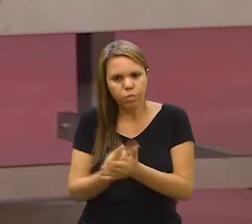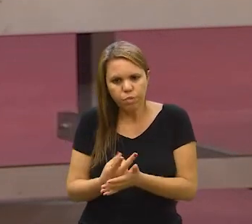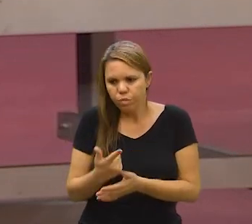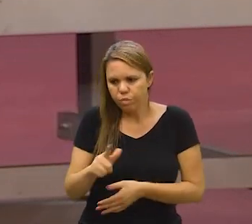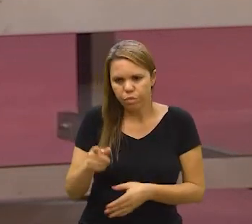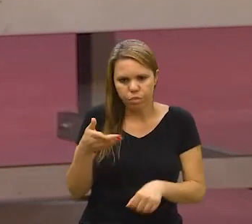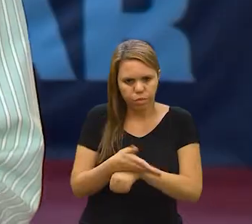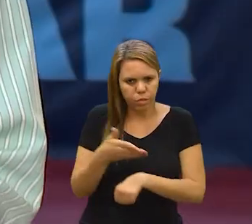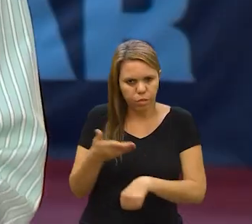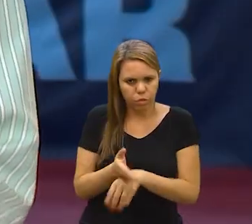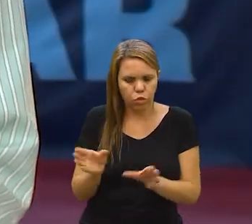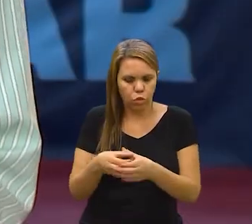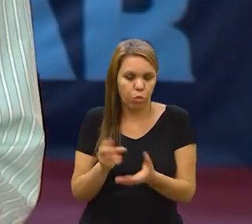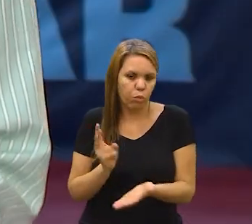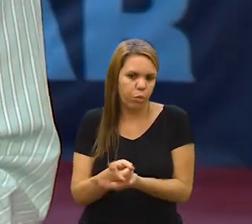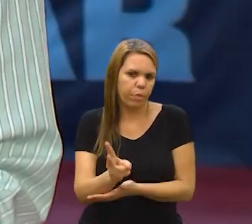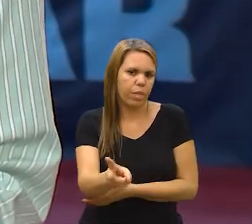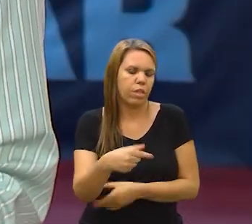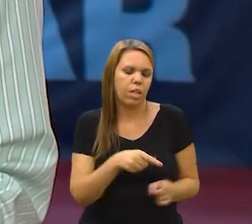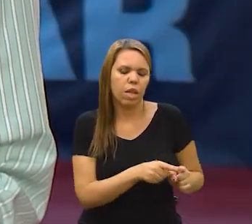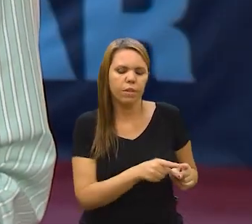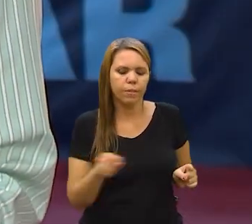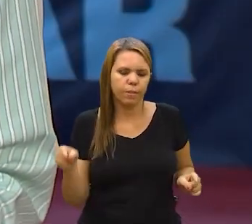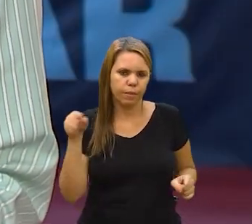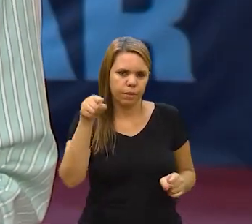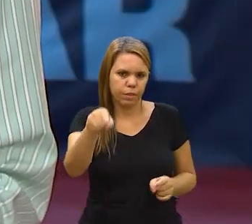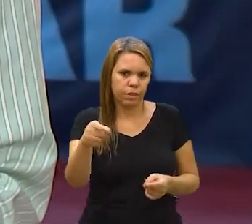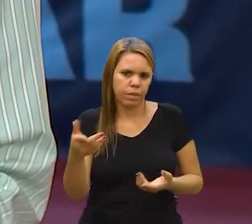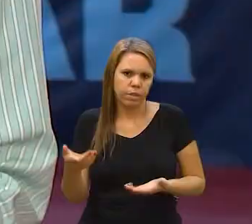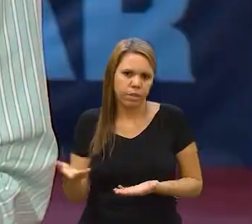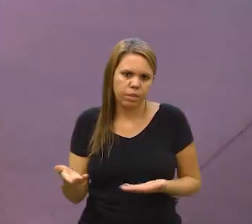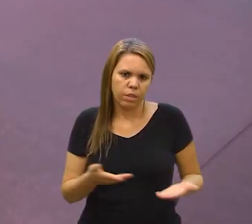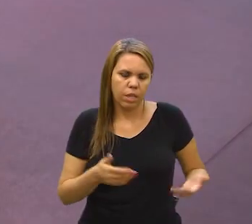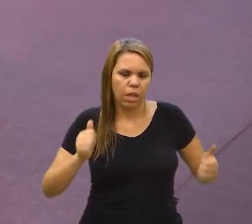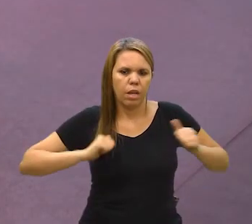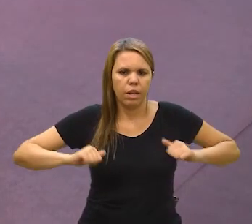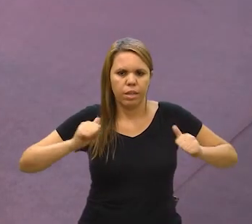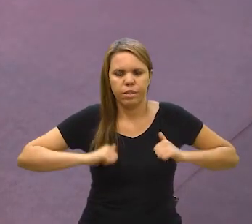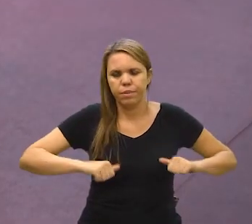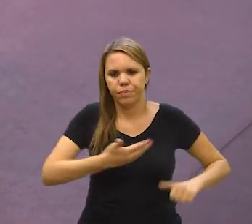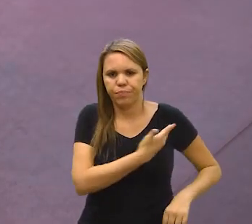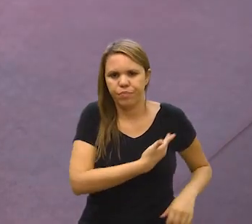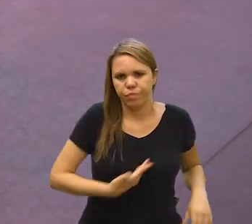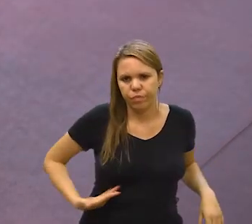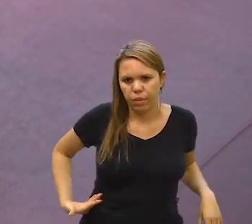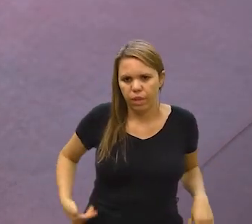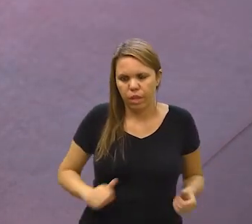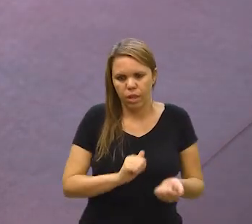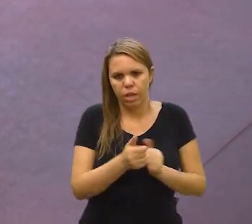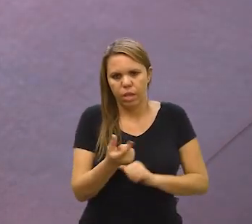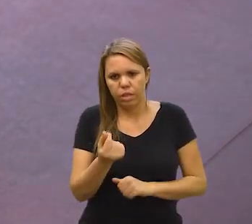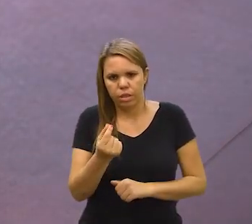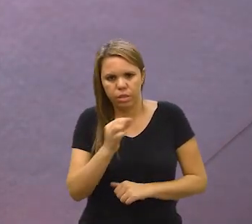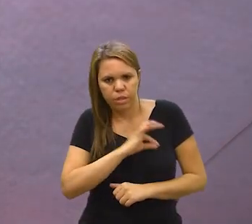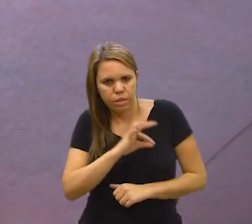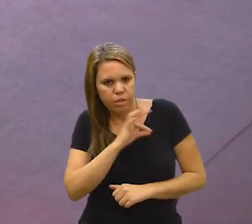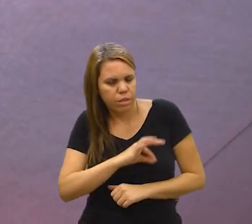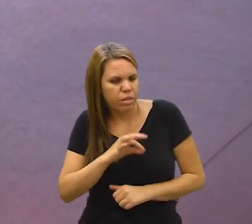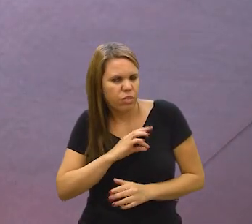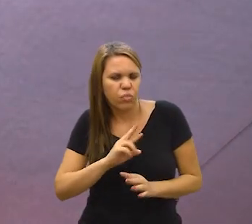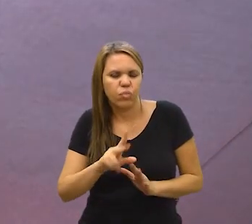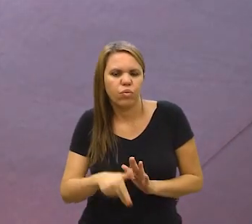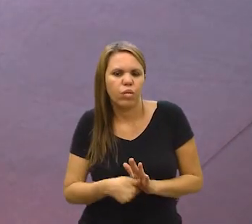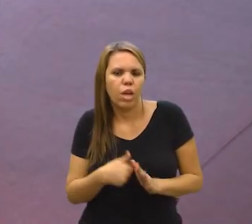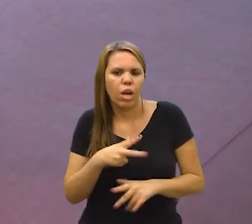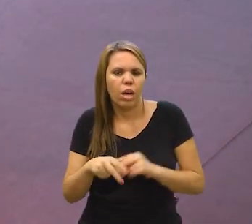seleção permanente. Nesse período, você recebia as bolsas do governo, Bolsa Atleta, Bolsa Pódio, e como é